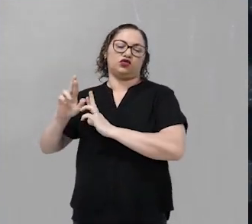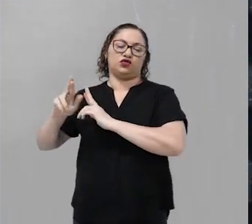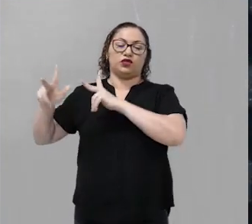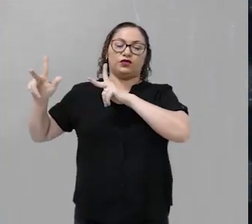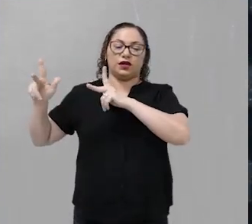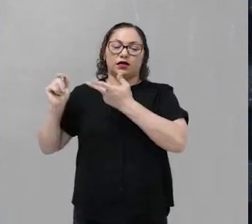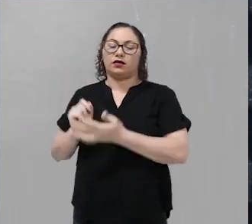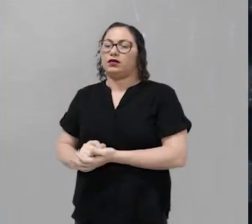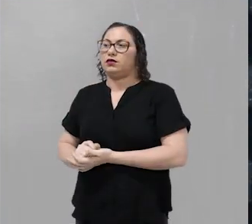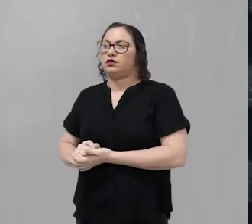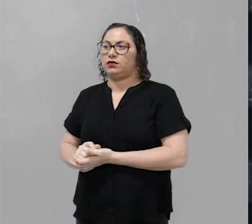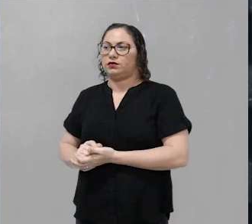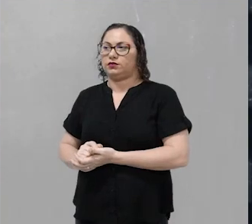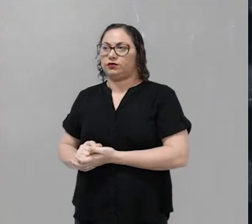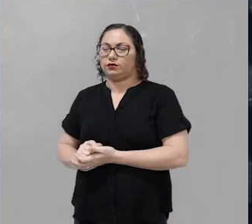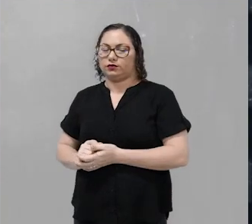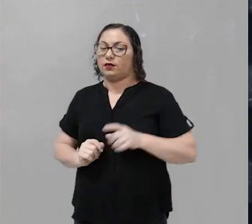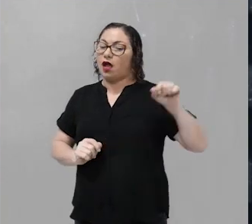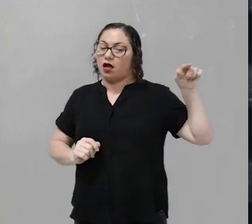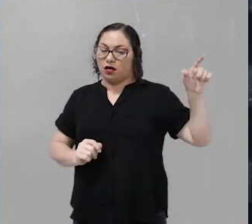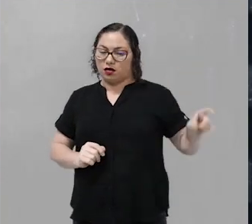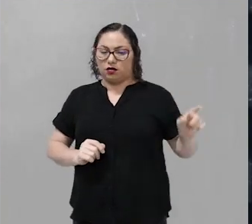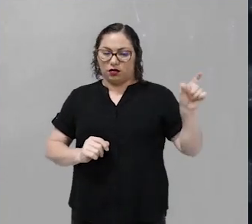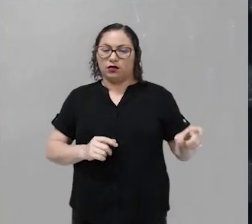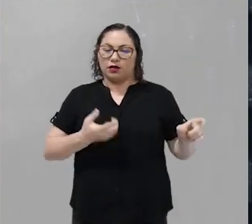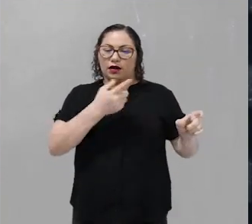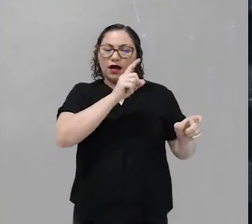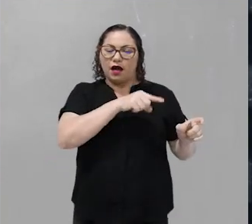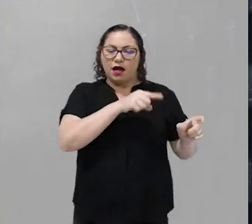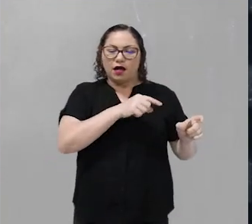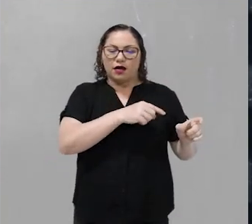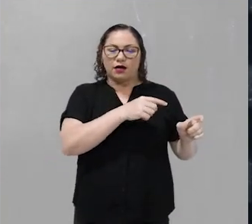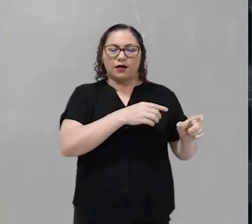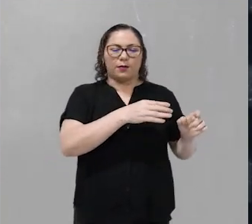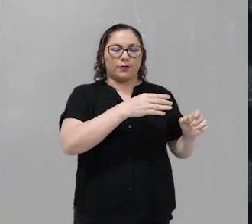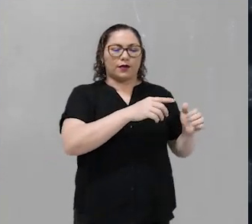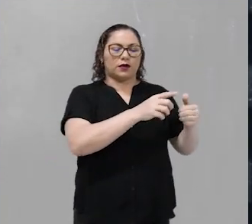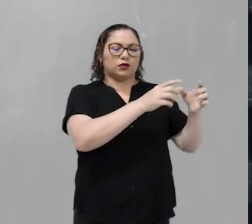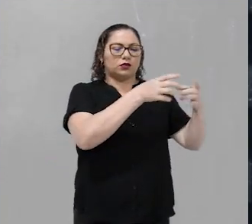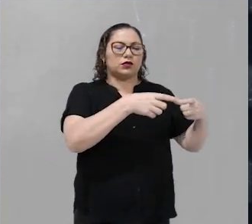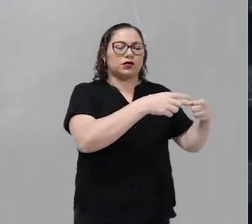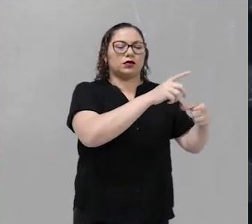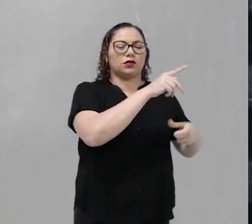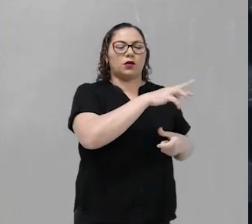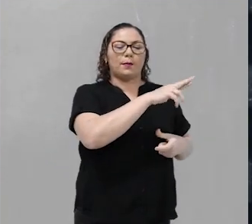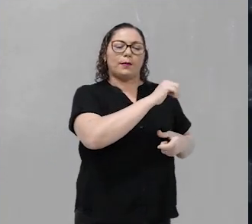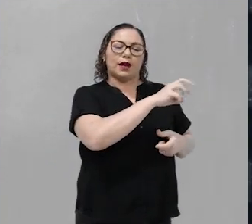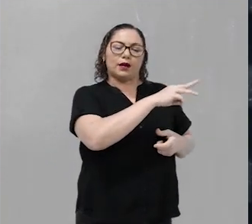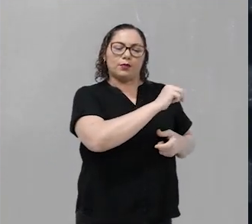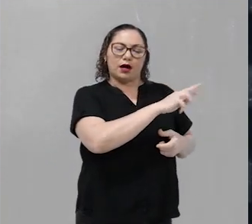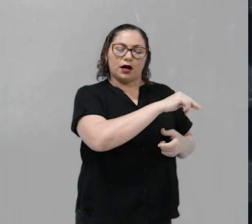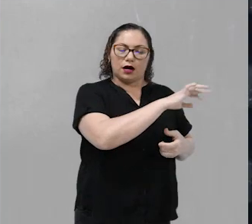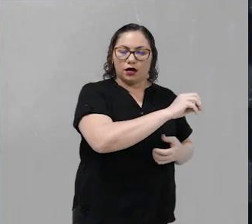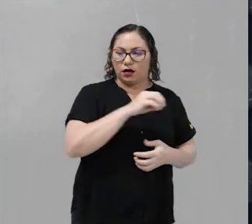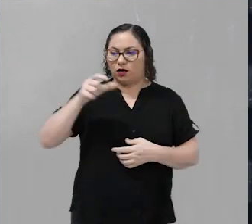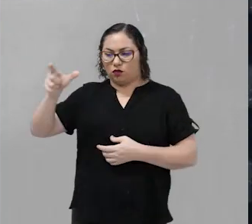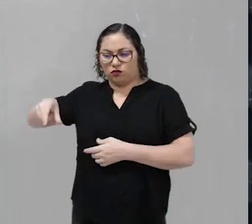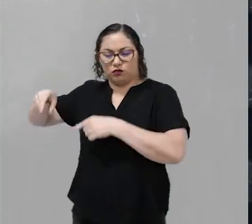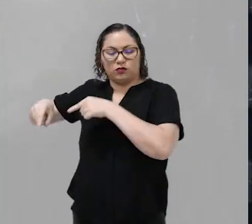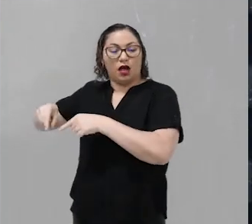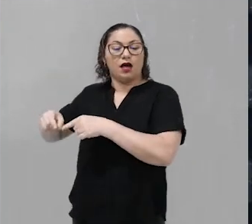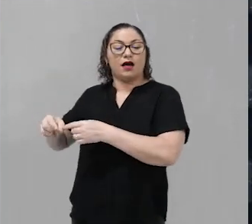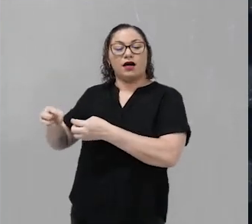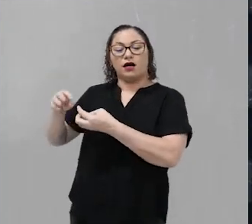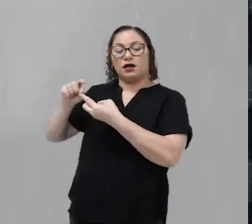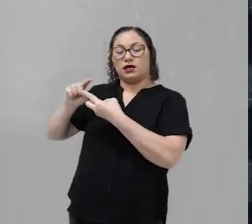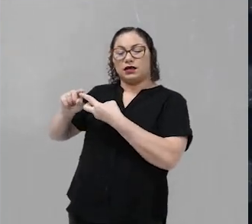são diferentes. Enquanto espaço rural, o foco é o setor primário, o espaço urbano, o foco são os setores secundário e também